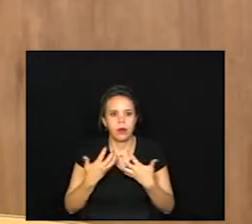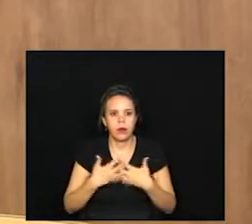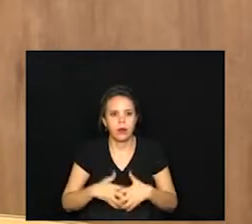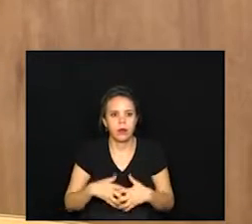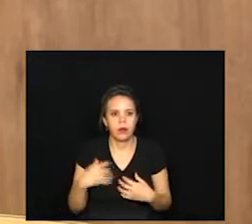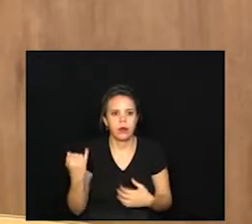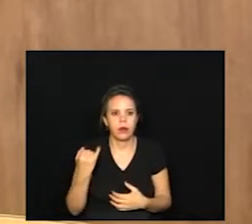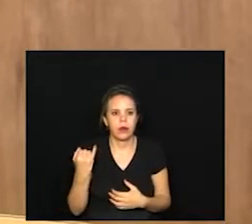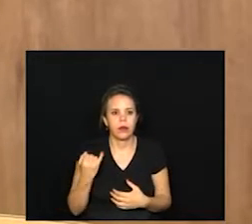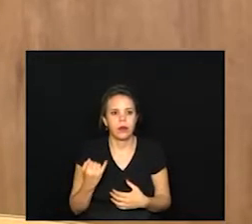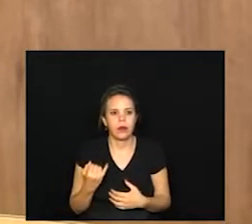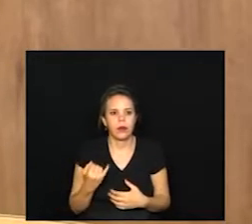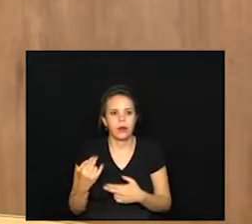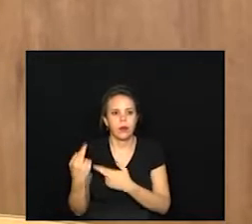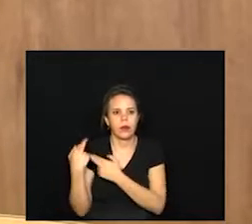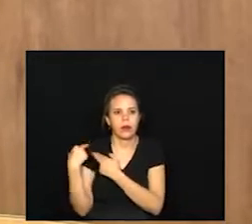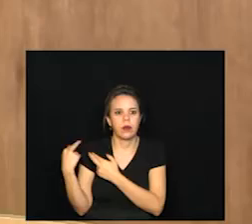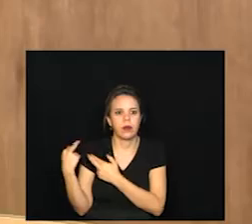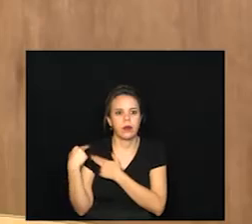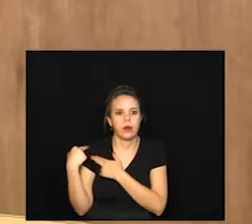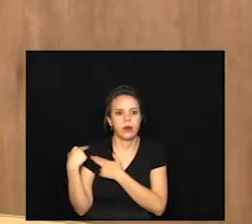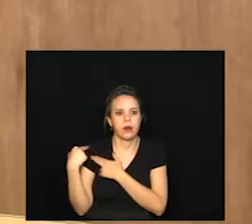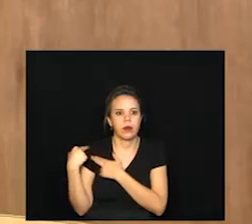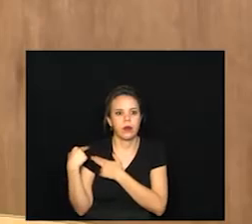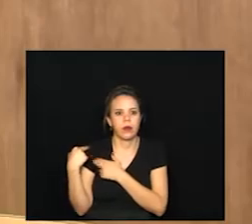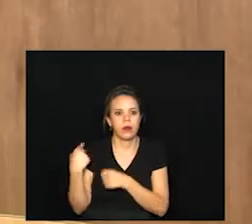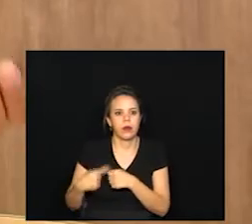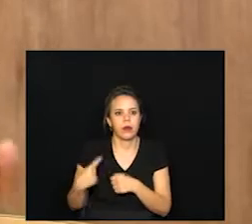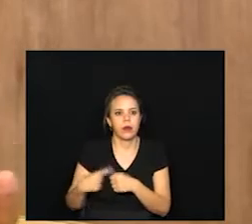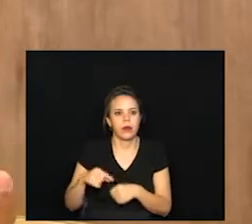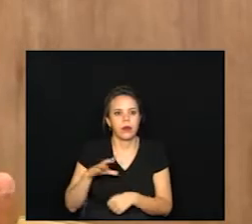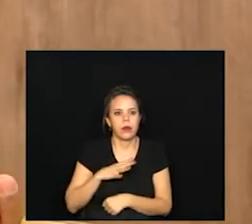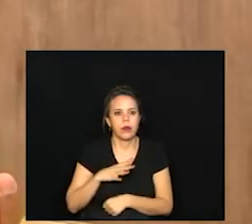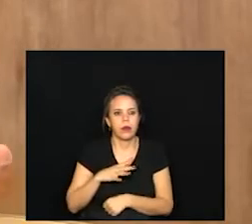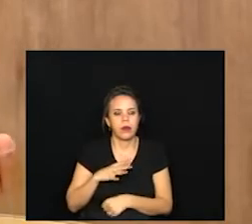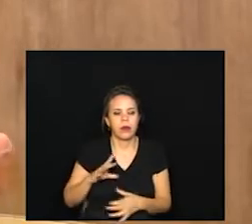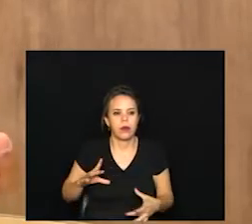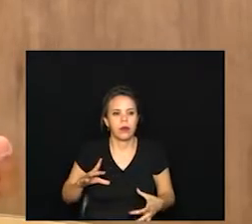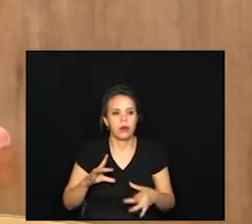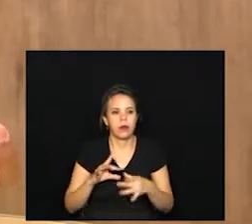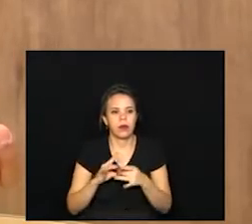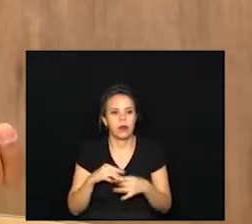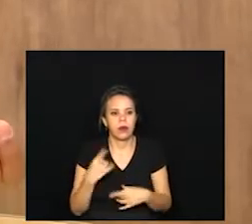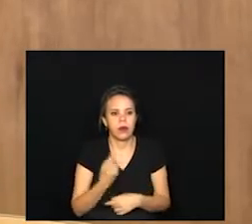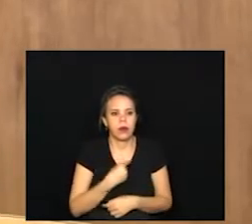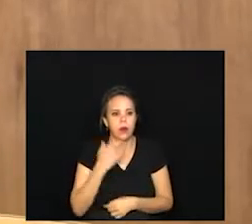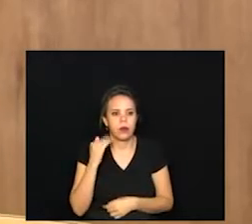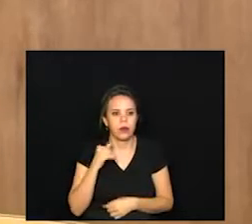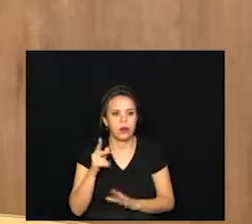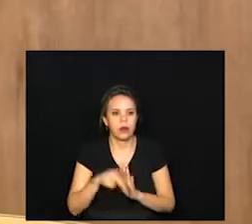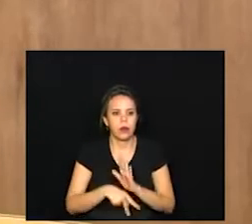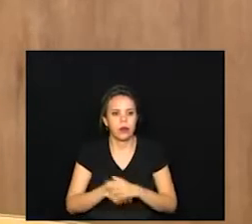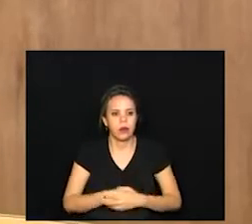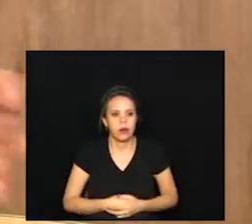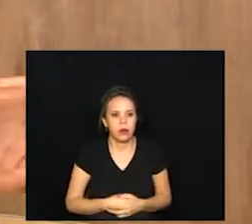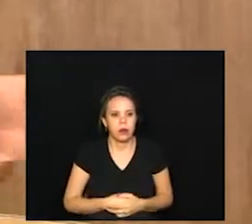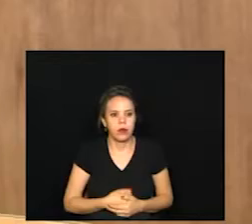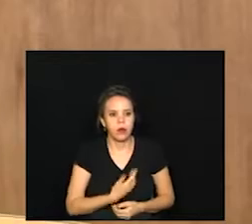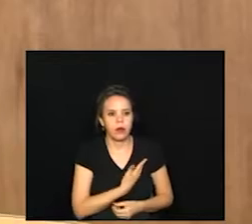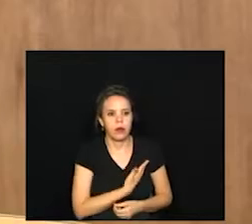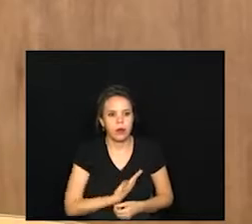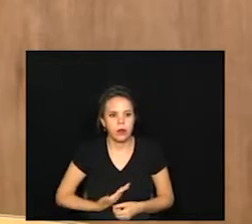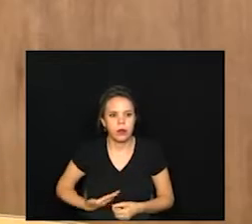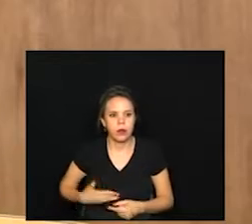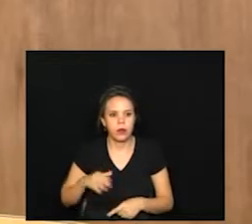é a importância, a responsabilidade do município nessas ligações, porque nós sabemos que é um projeto do governo